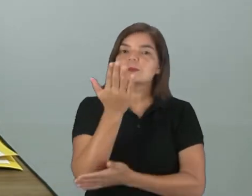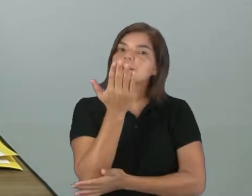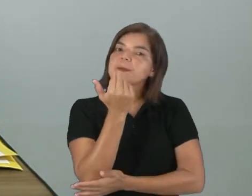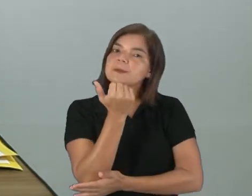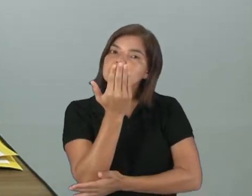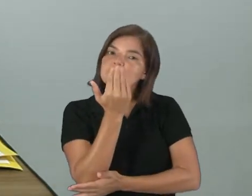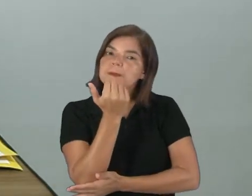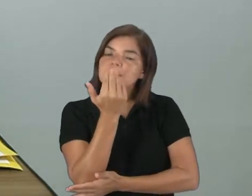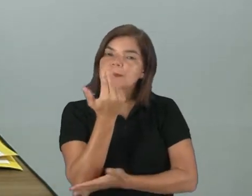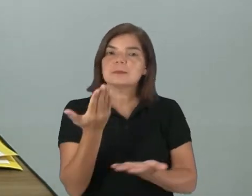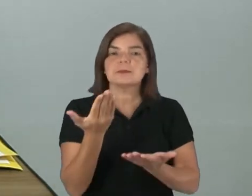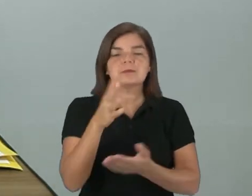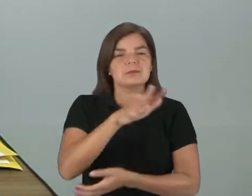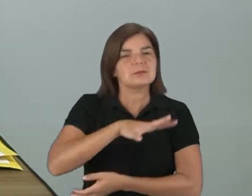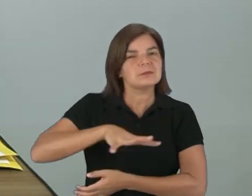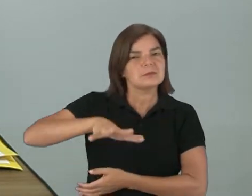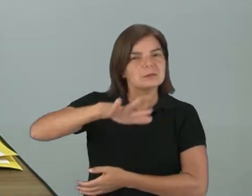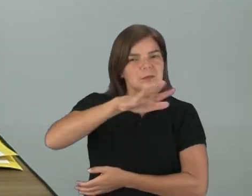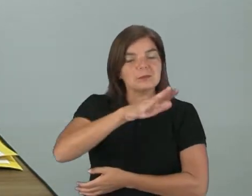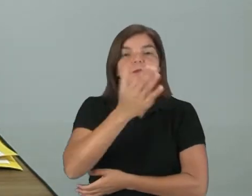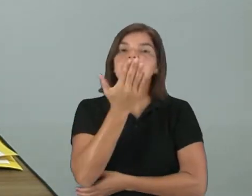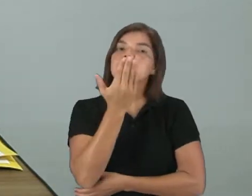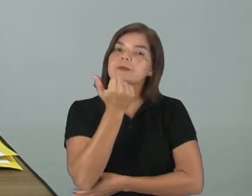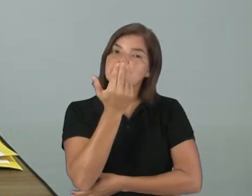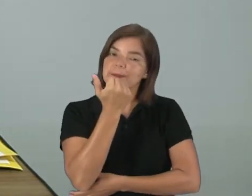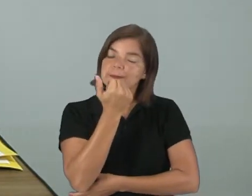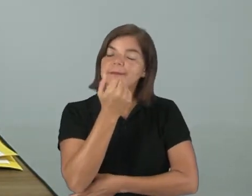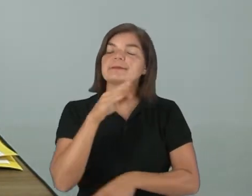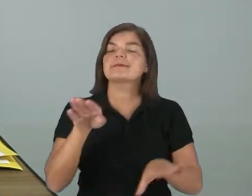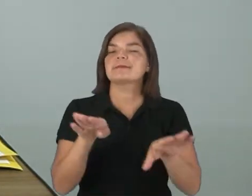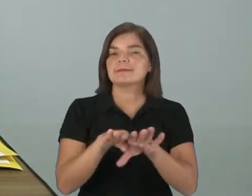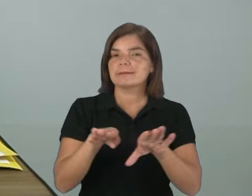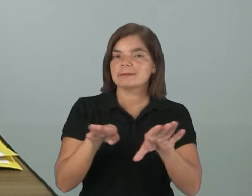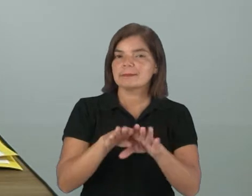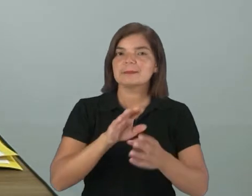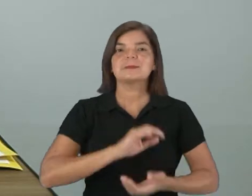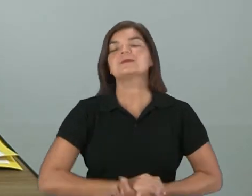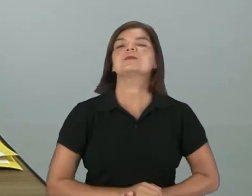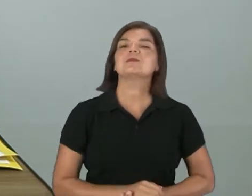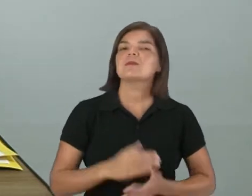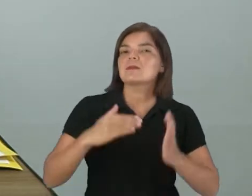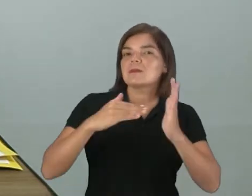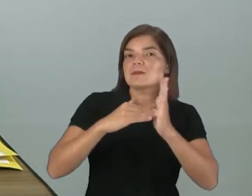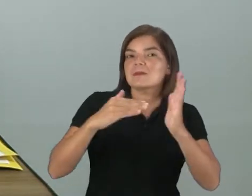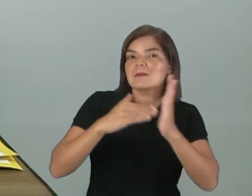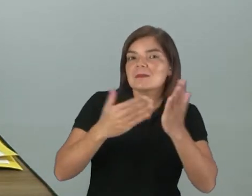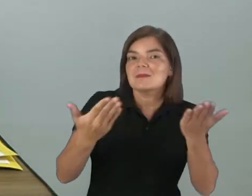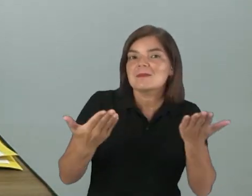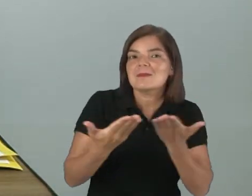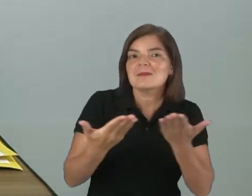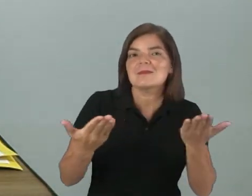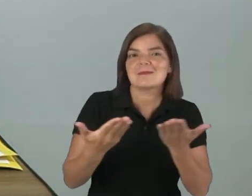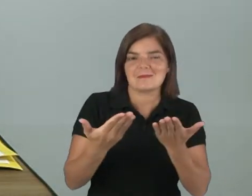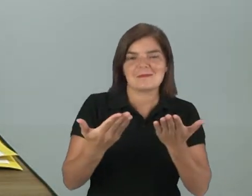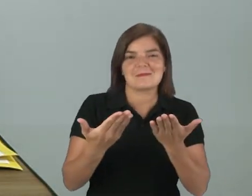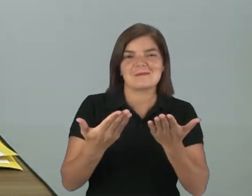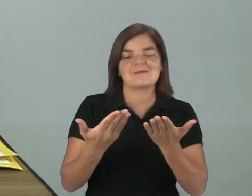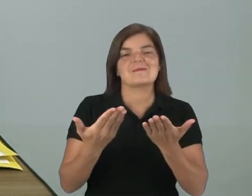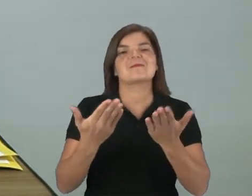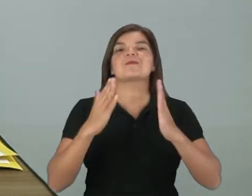alimentos, a grande maioria dos alimentos fazem até chegar ao